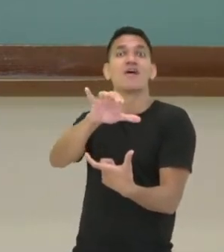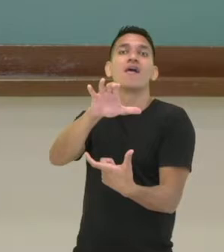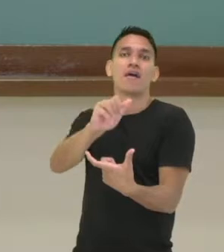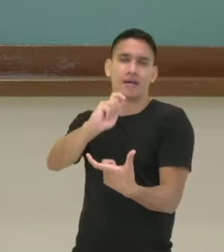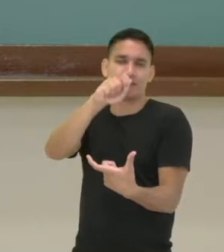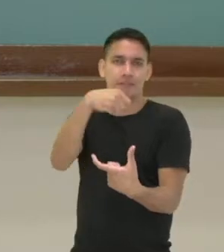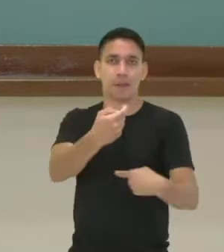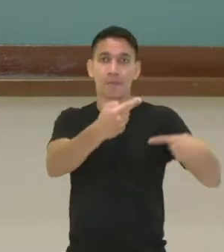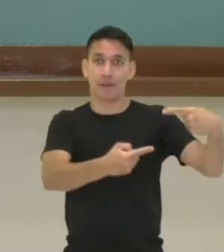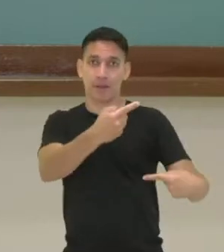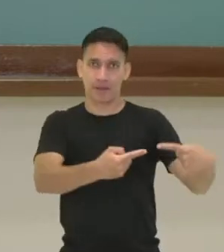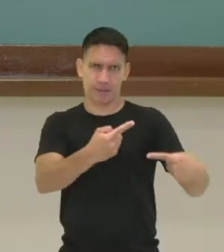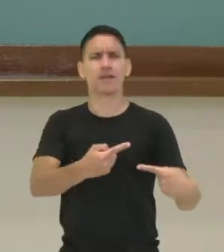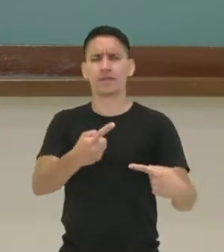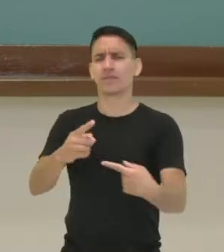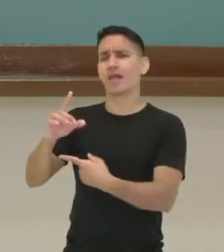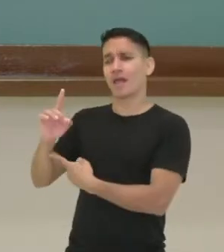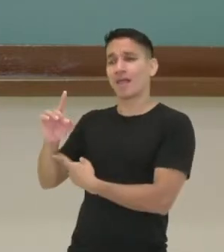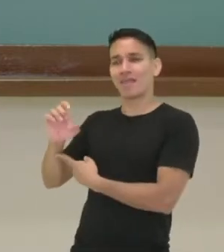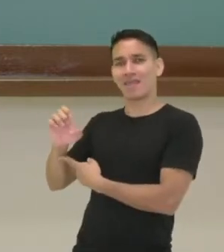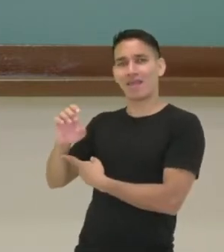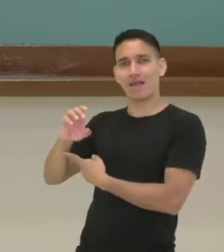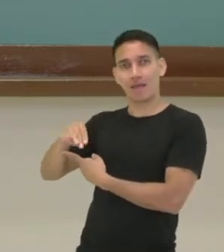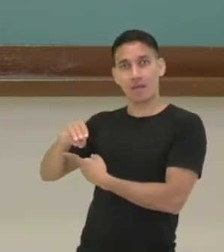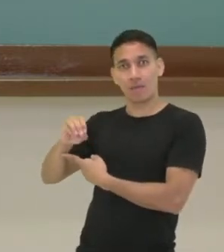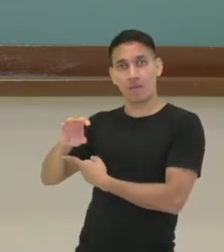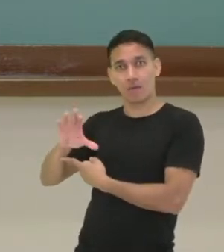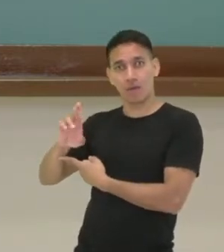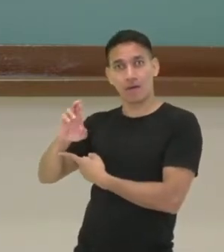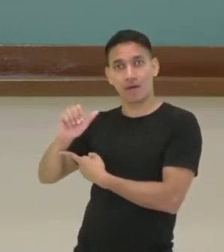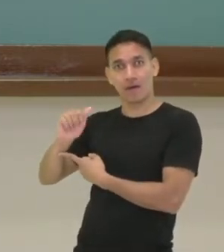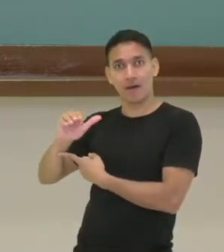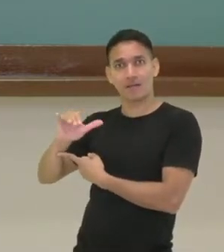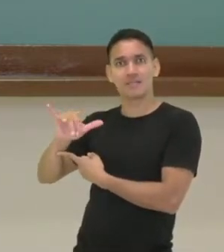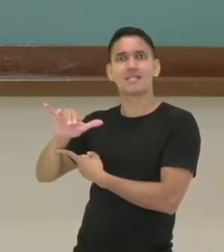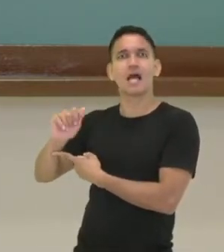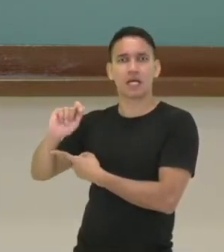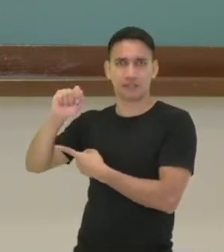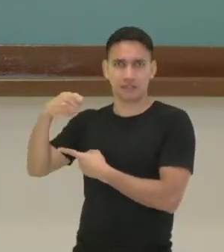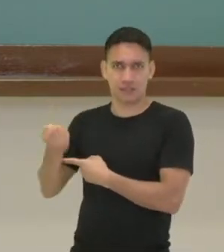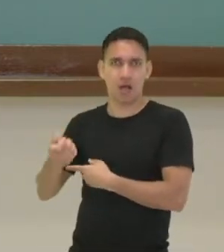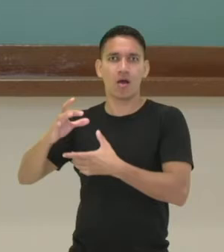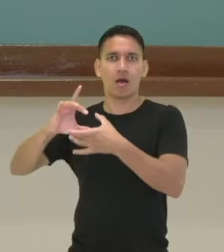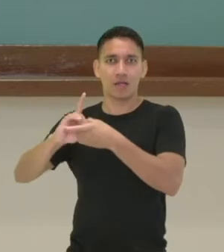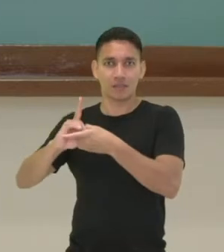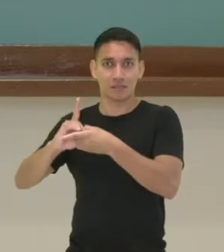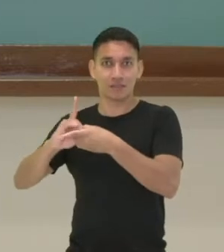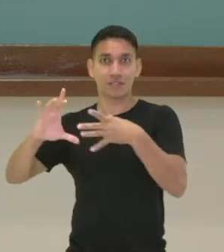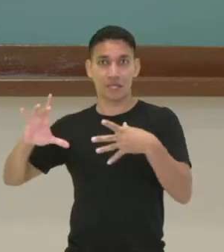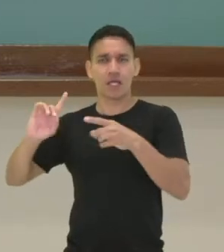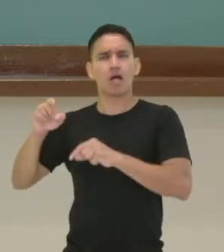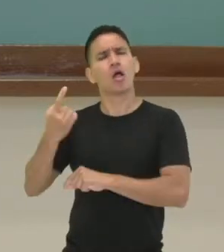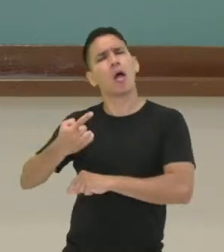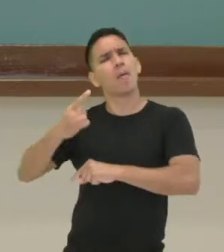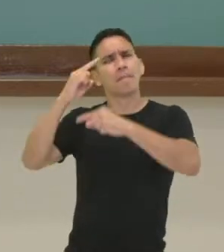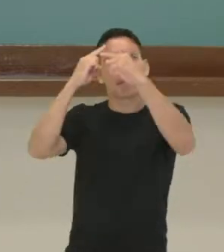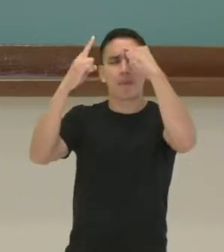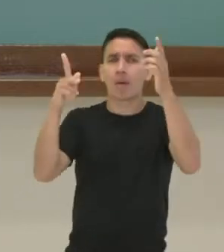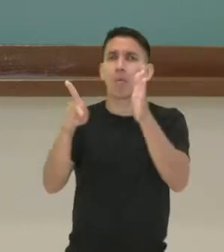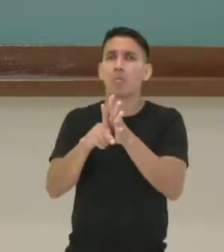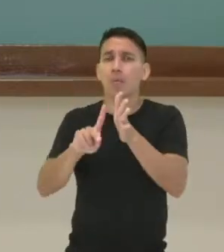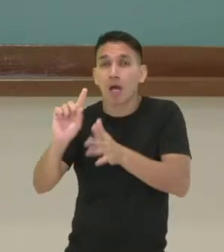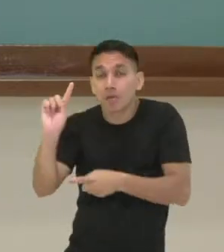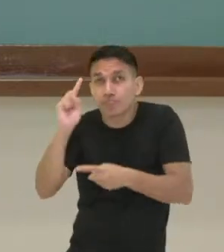Vamos problematizar a ideia de que a democracia foi inventada pelos